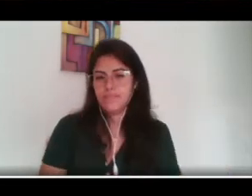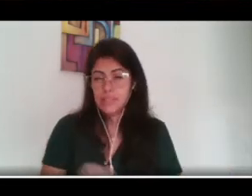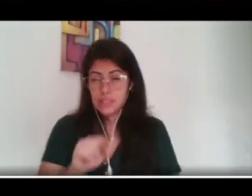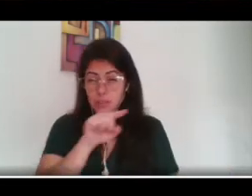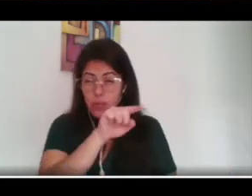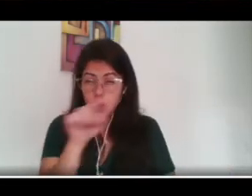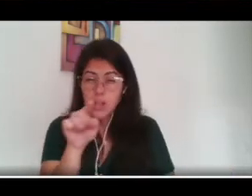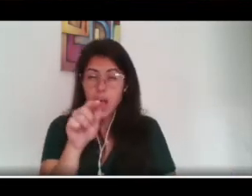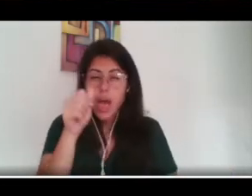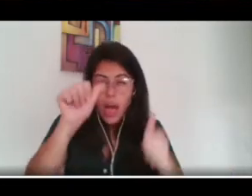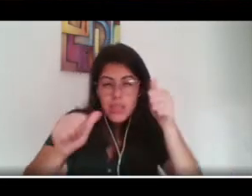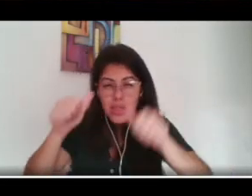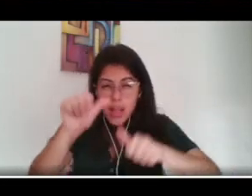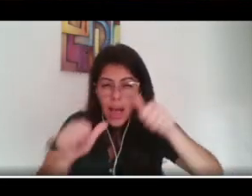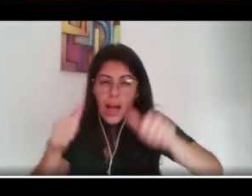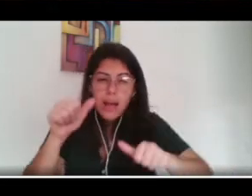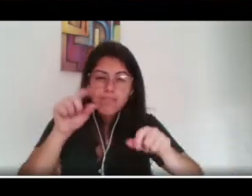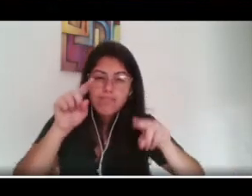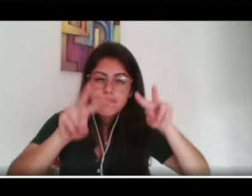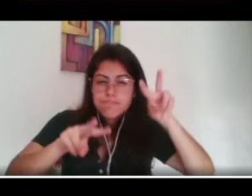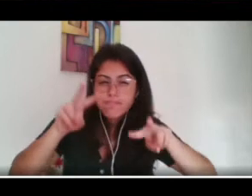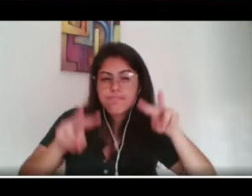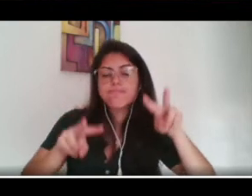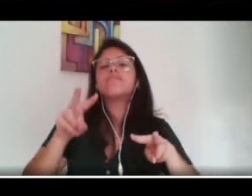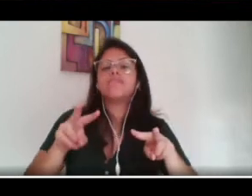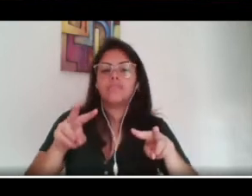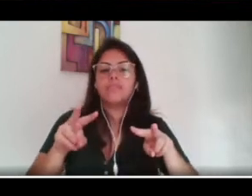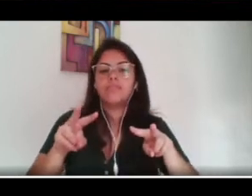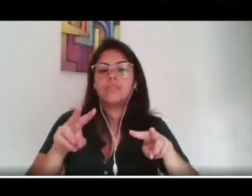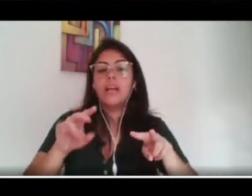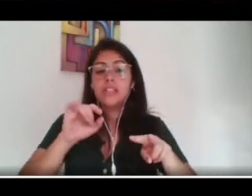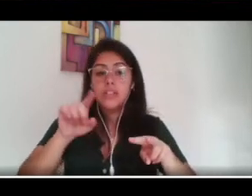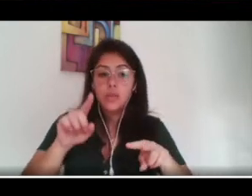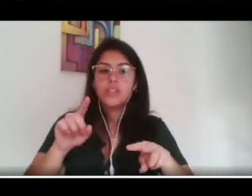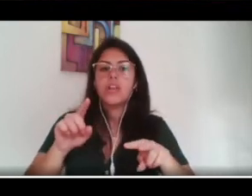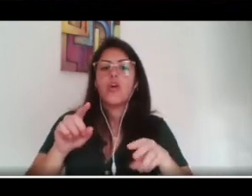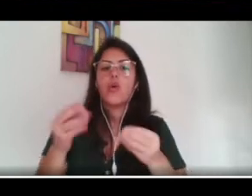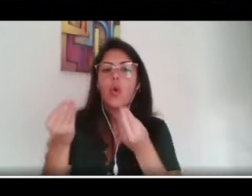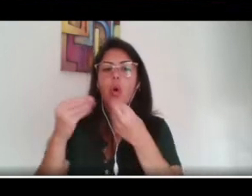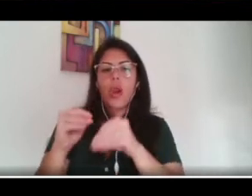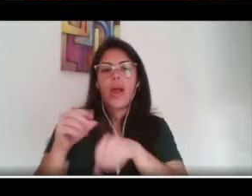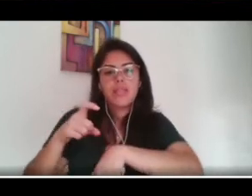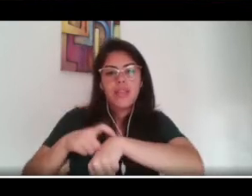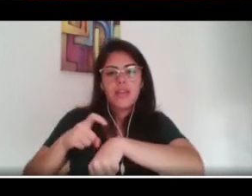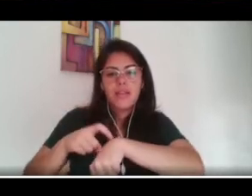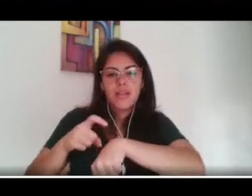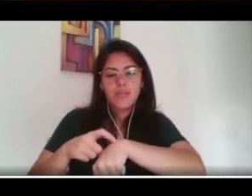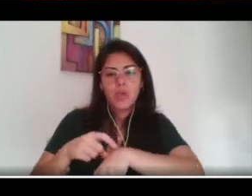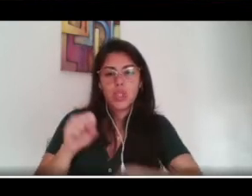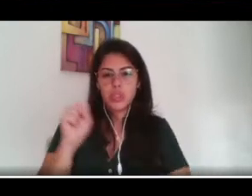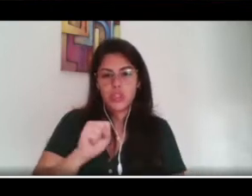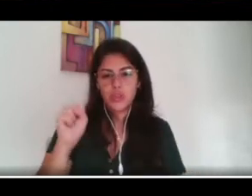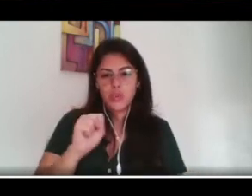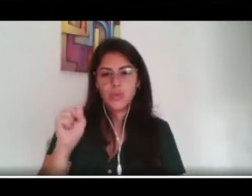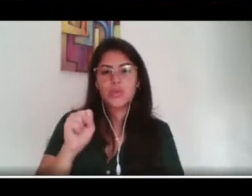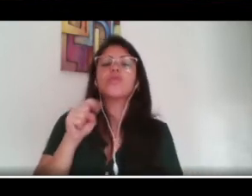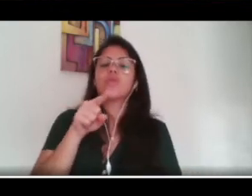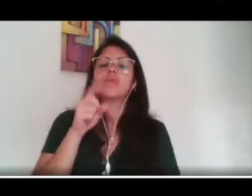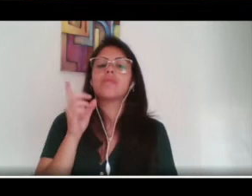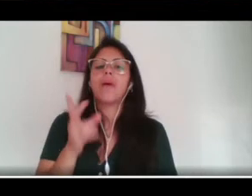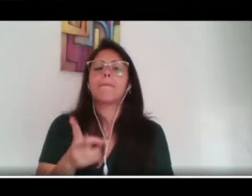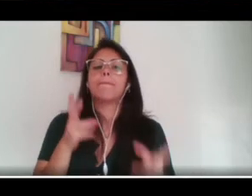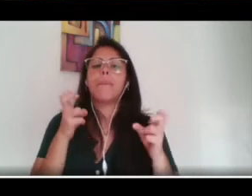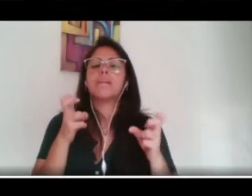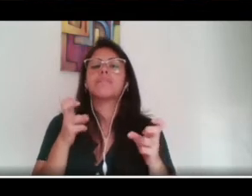você colocar o tempo em segundos aqui, ó, você vai ver que essa posição ela vai ser dada em metros. Tá